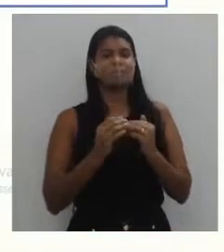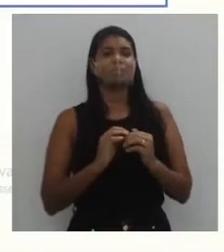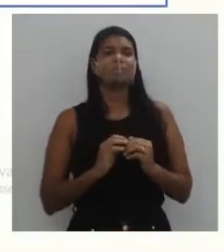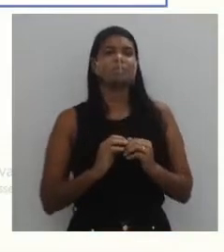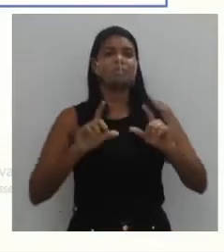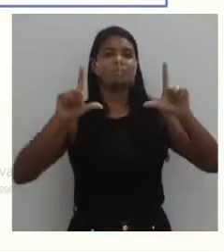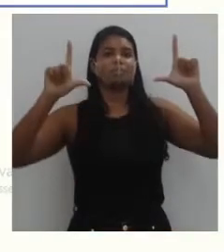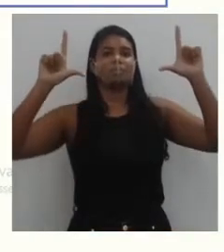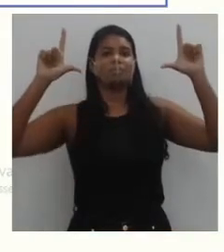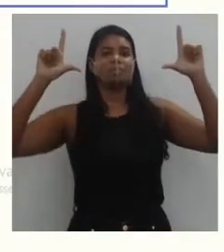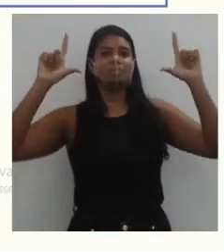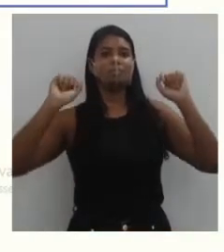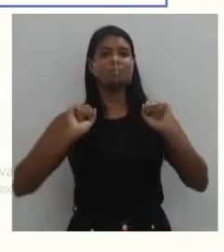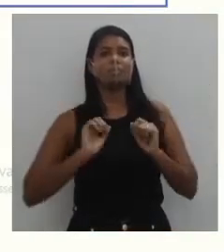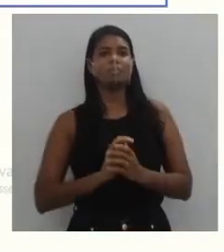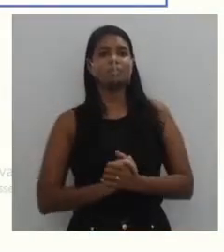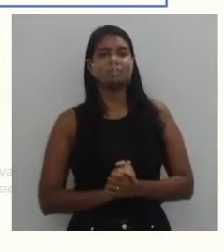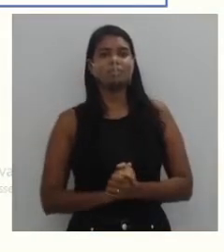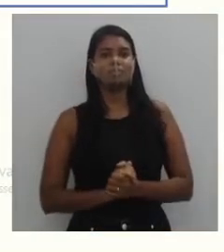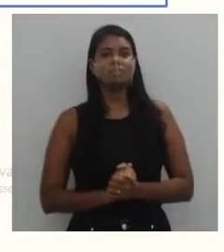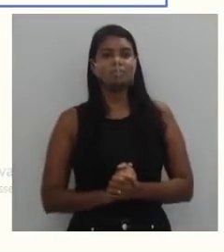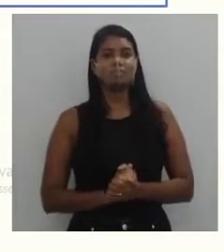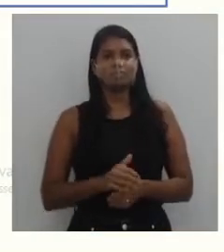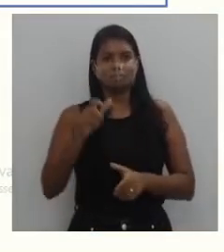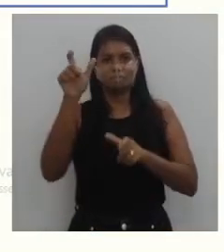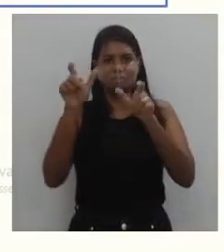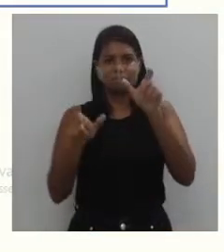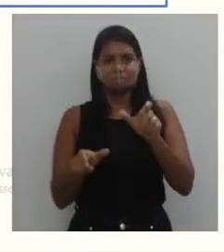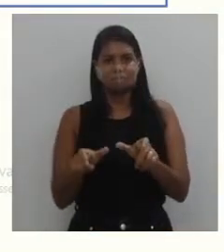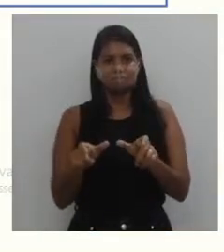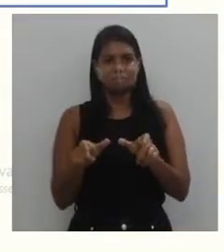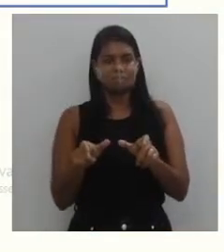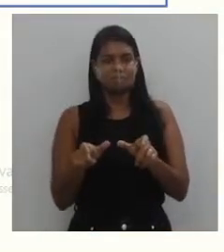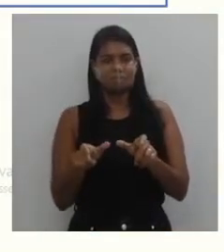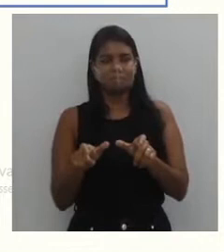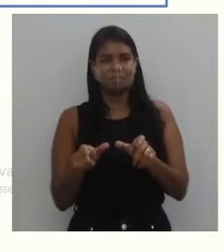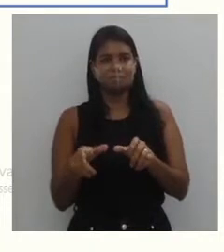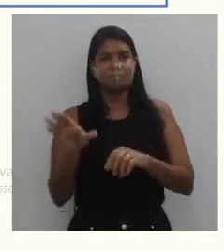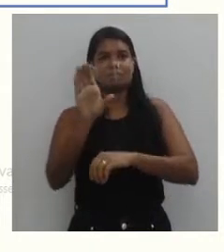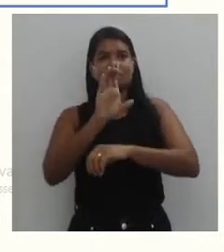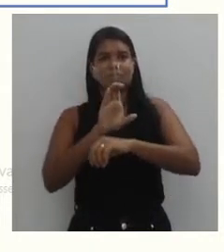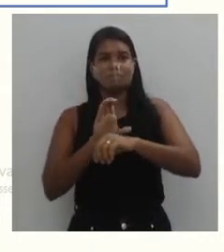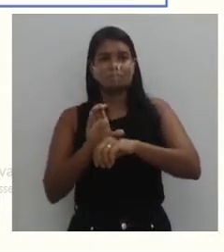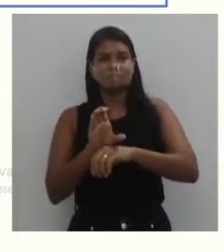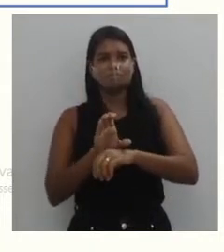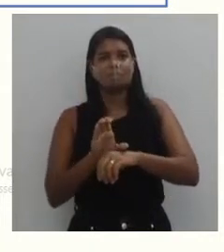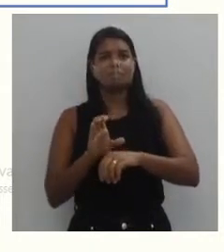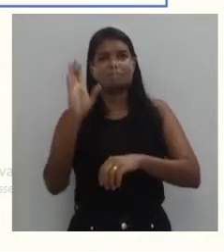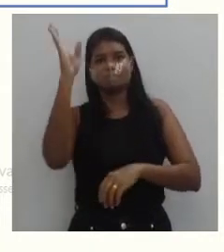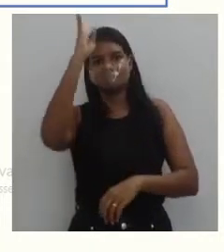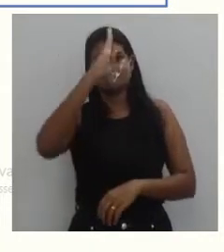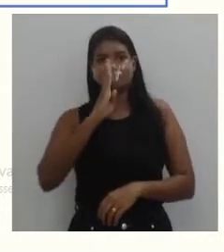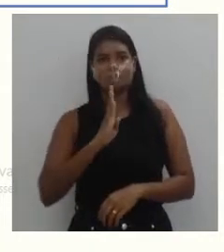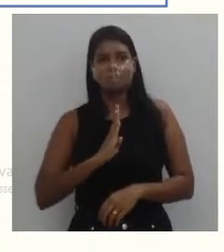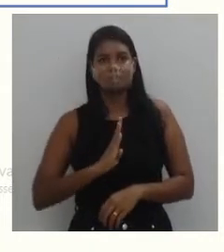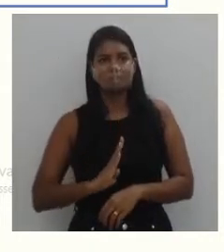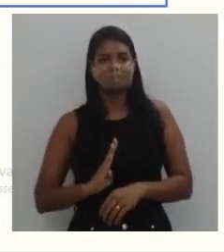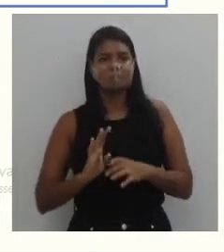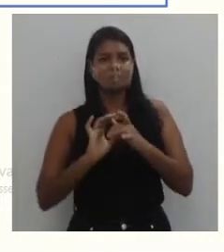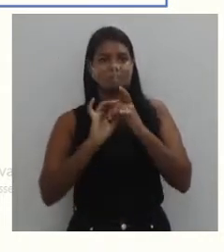para vocês na tela, olha aí, a Constituição, resumo, o Brasil é